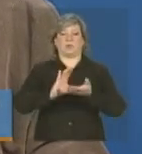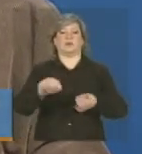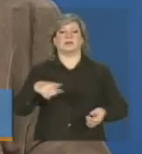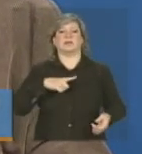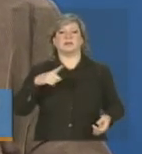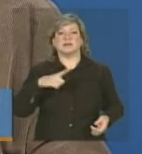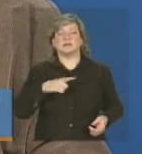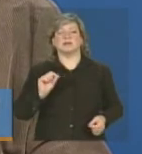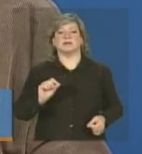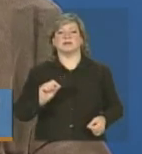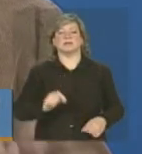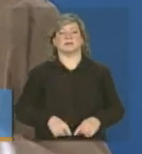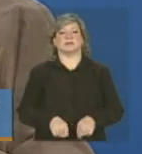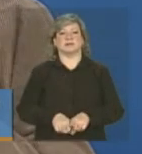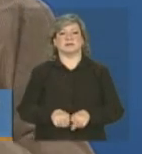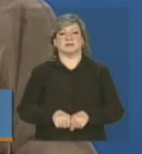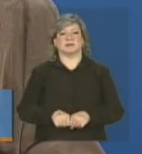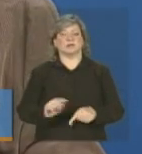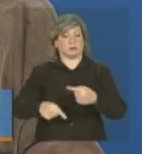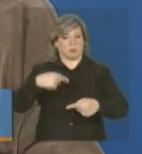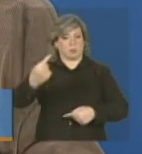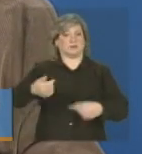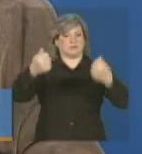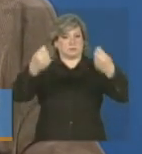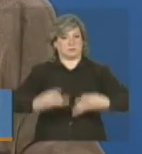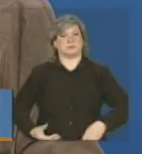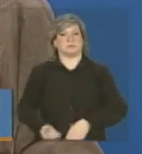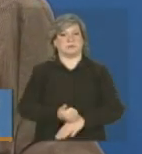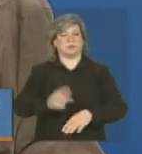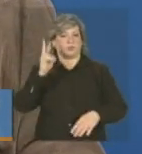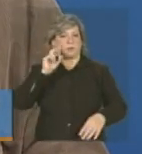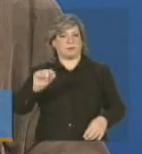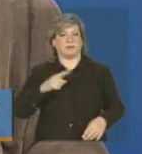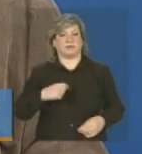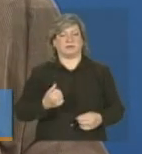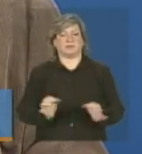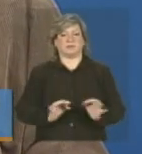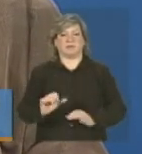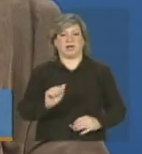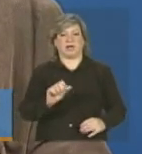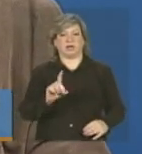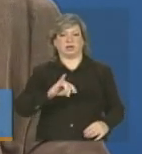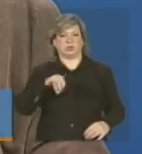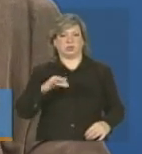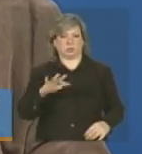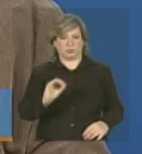administrador adjunto, que mais à frente nós falaremos mais sobre o administrador adjunto.